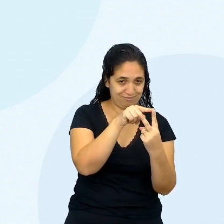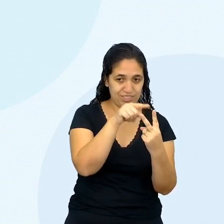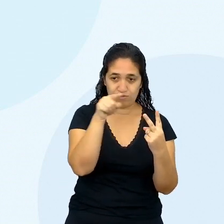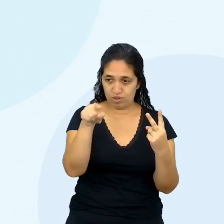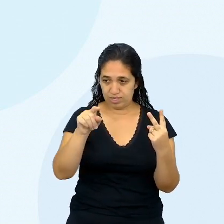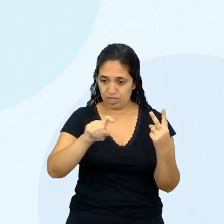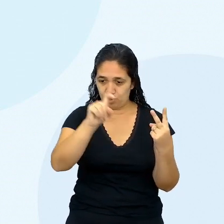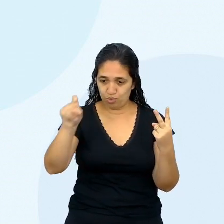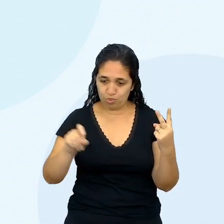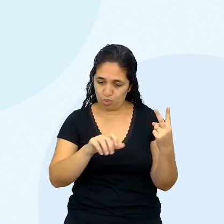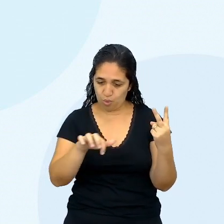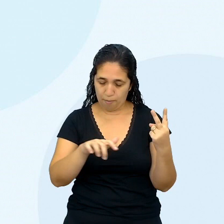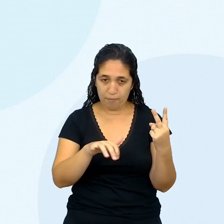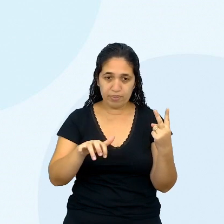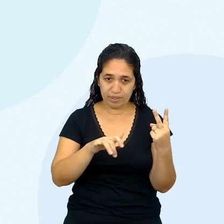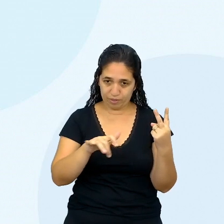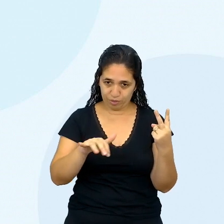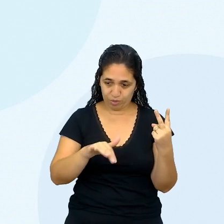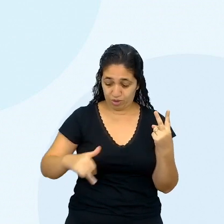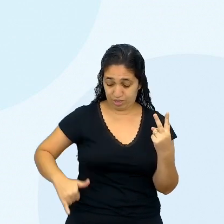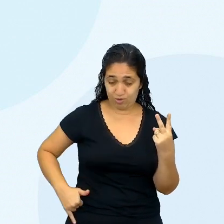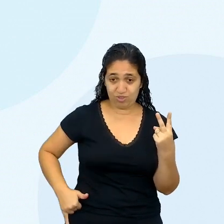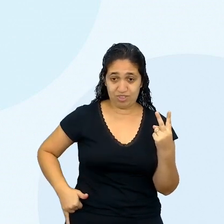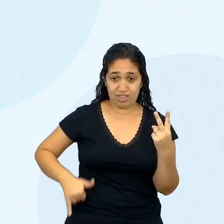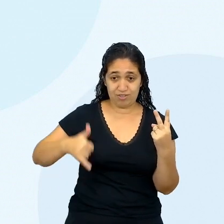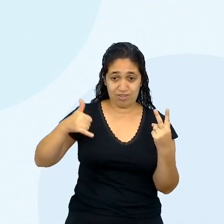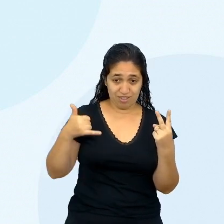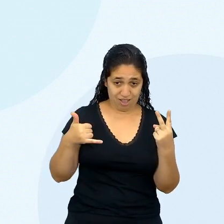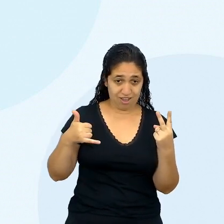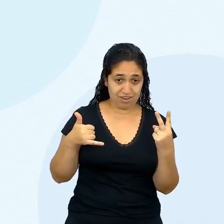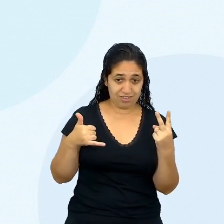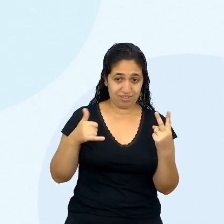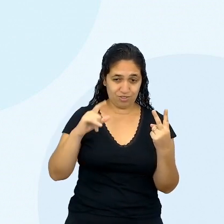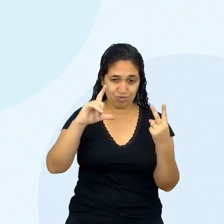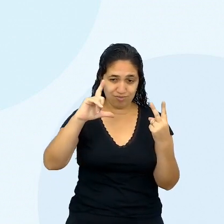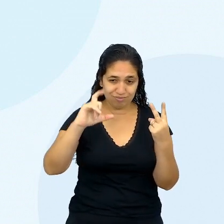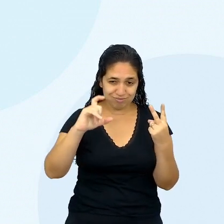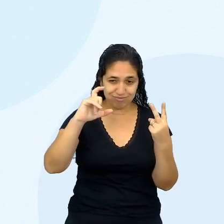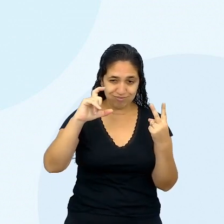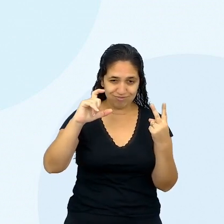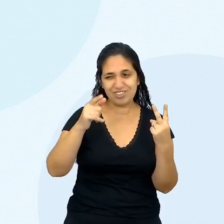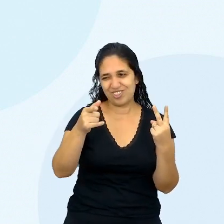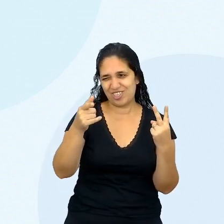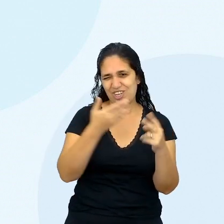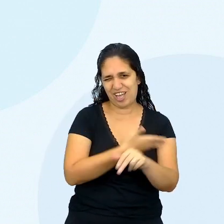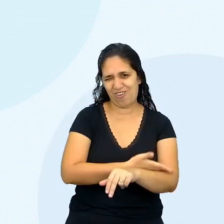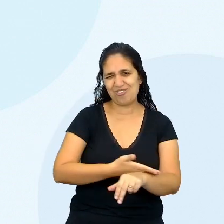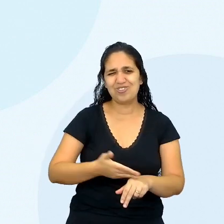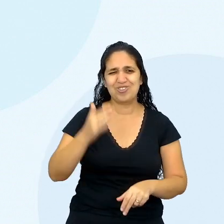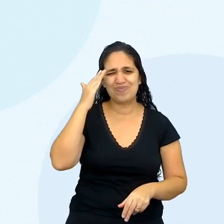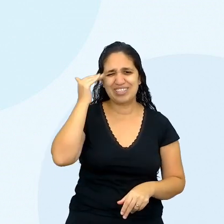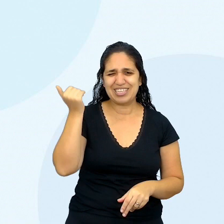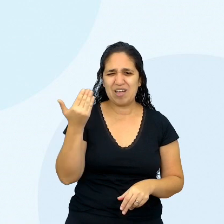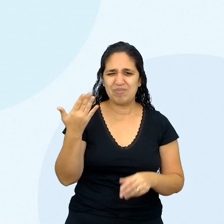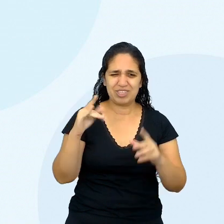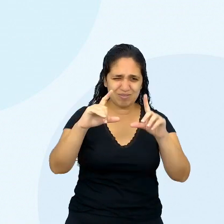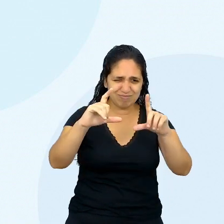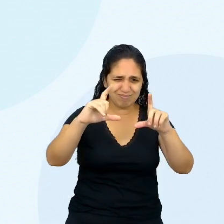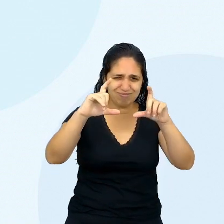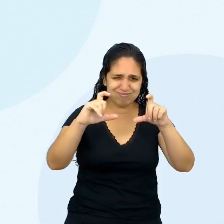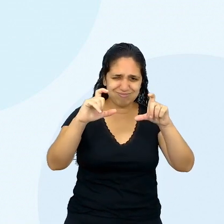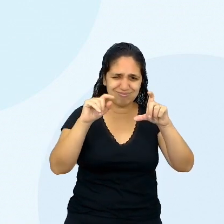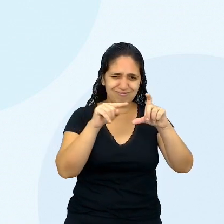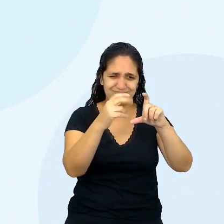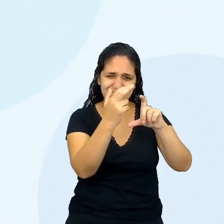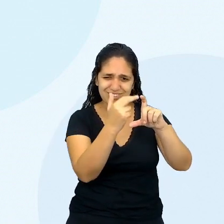no computador e tem o seu celular à mão, você pode tirar uma fotinha, você já está acostumado a fazer isso, né? Tirar uma fotinha desse